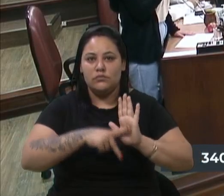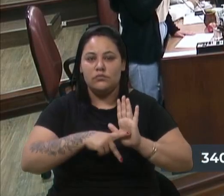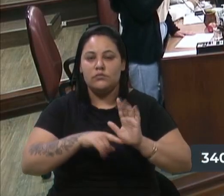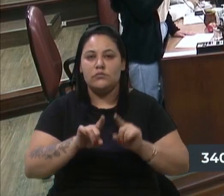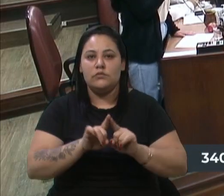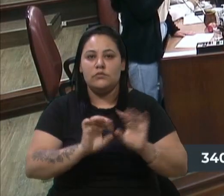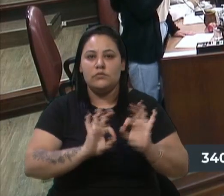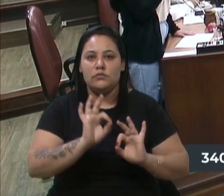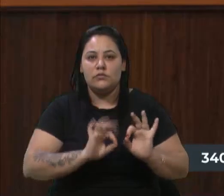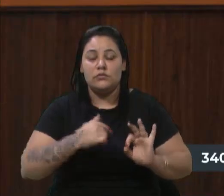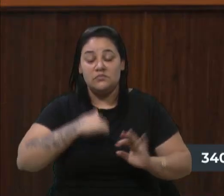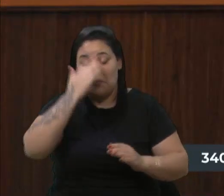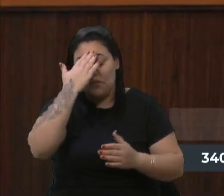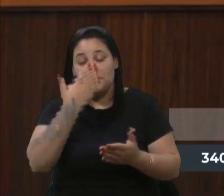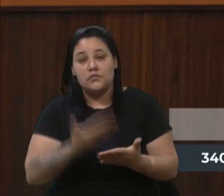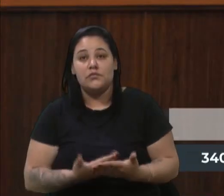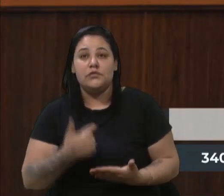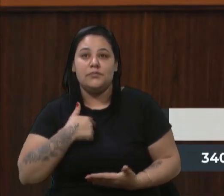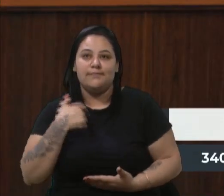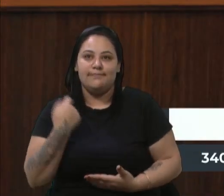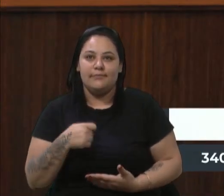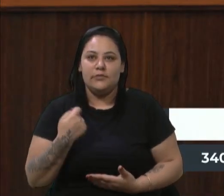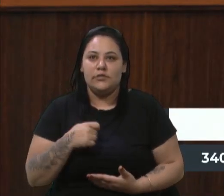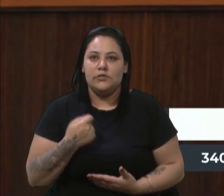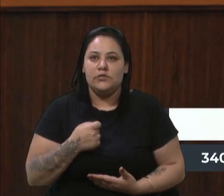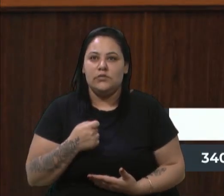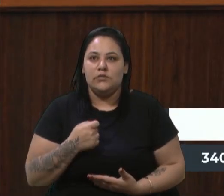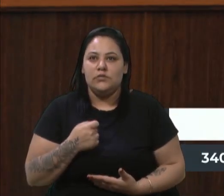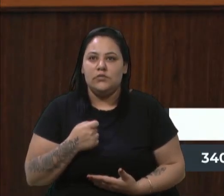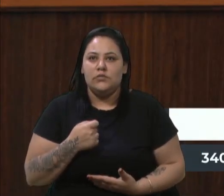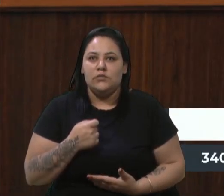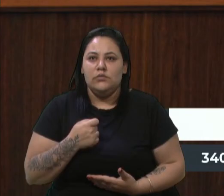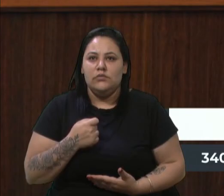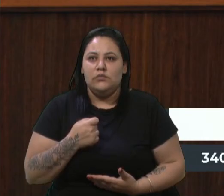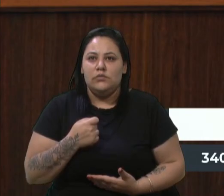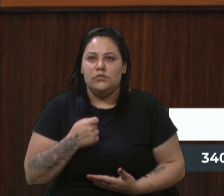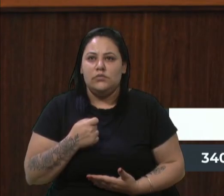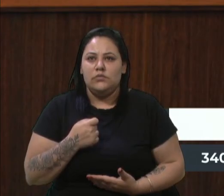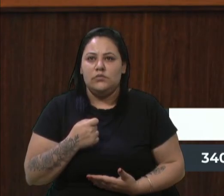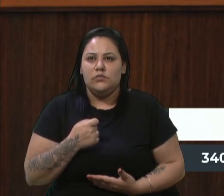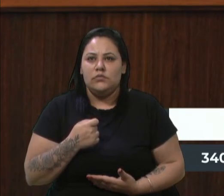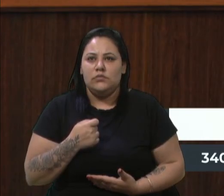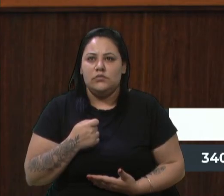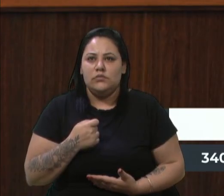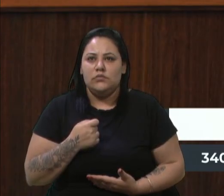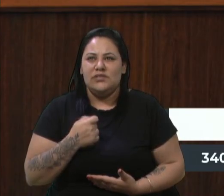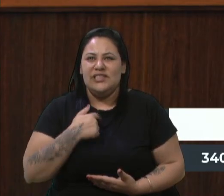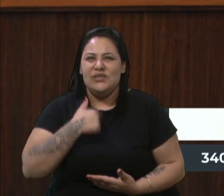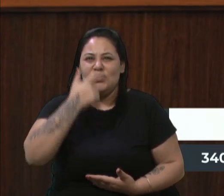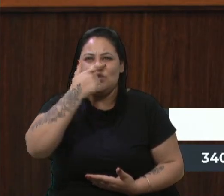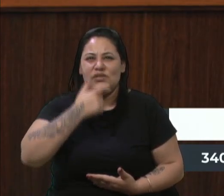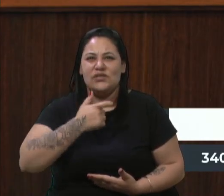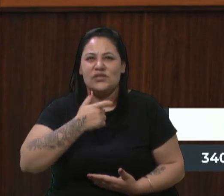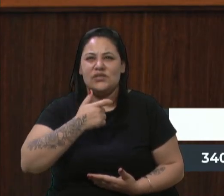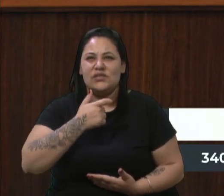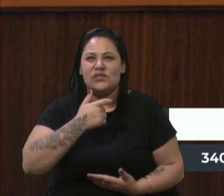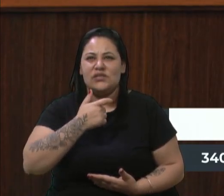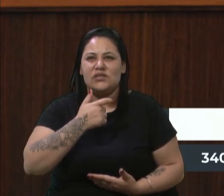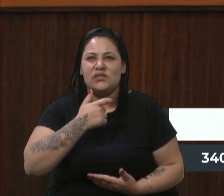eu acredito que eu não poderia deixar de... É para declaração de voto e eu acho que foi o tempo...